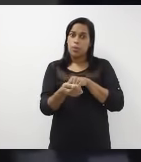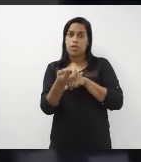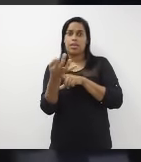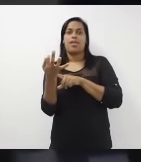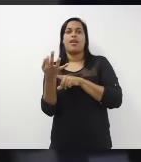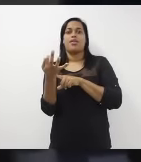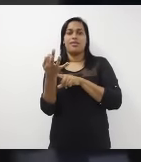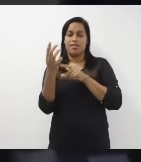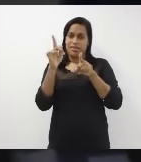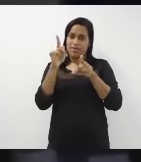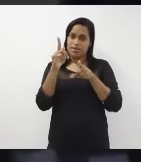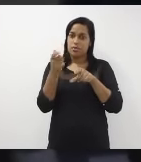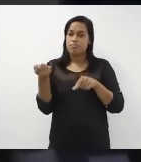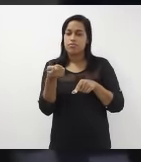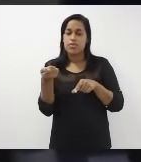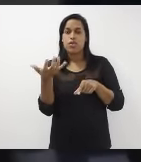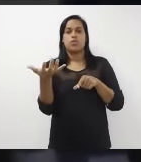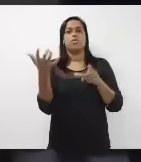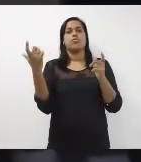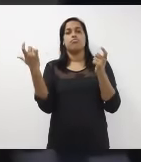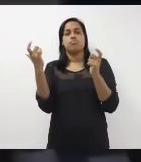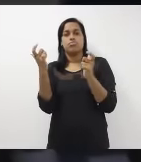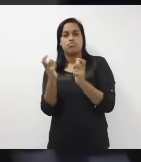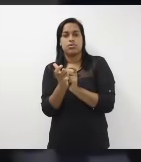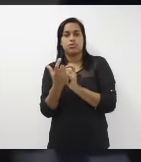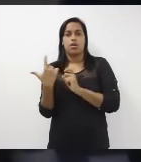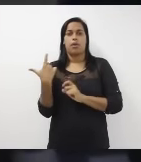maior do que de um produto que tem pouca saída.